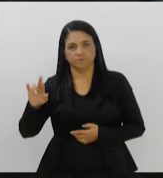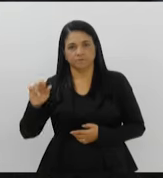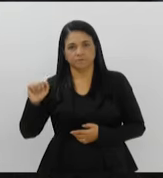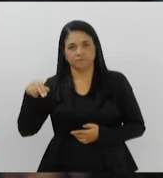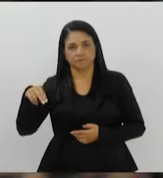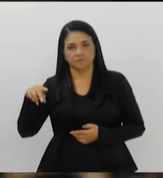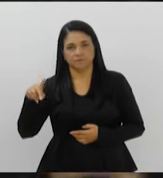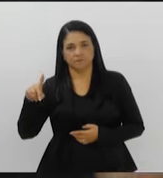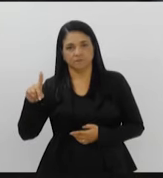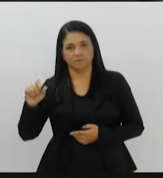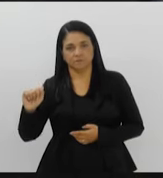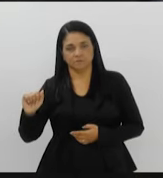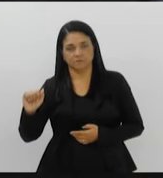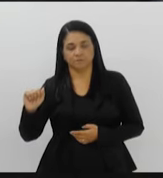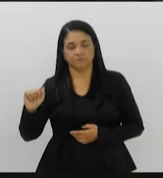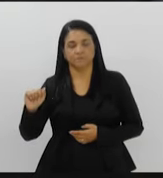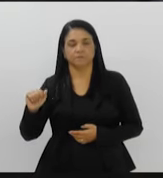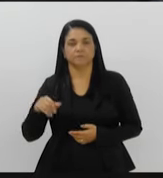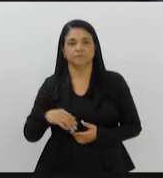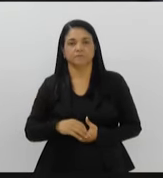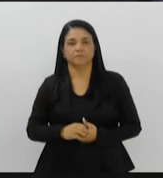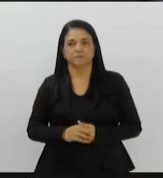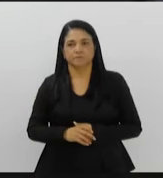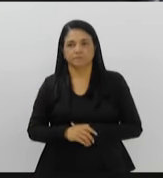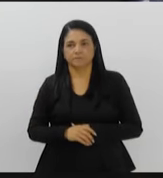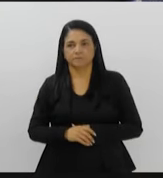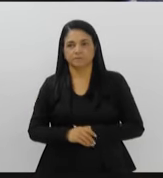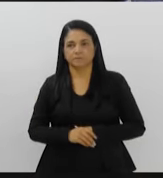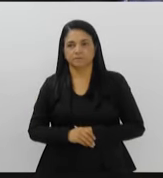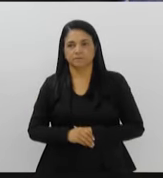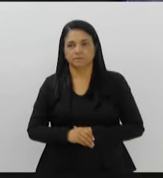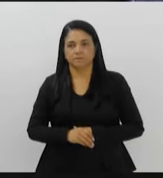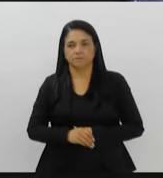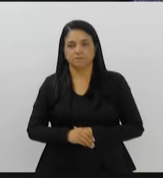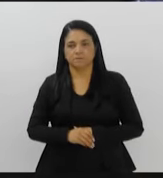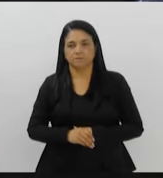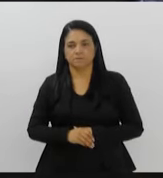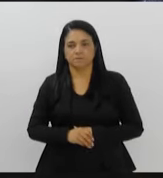Nosso nobre deputado Renato Miranda.